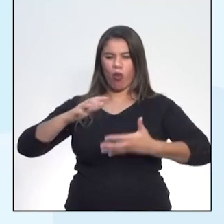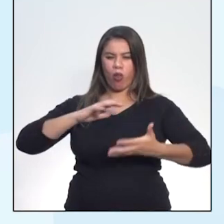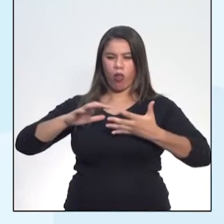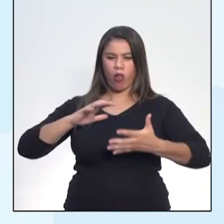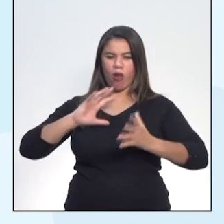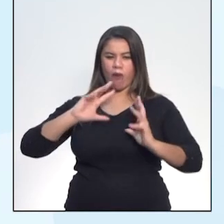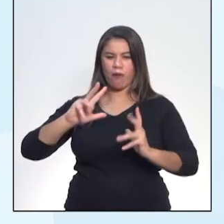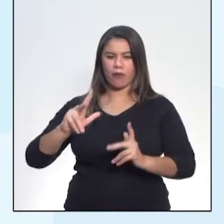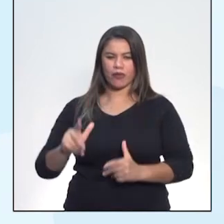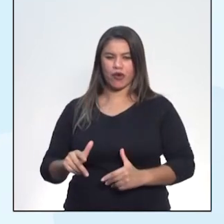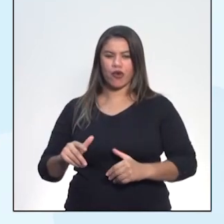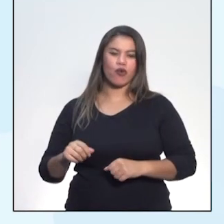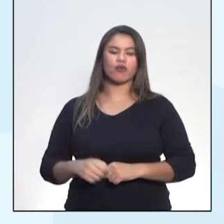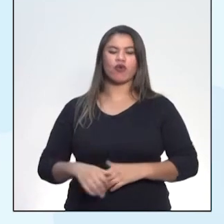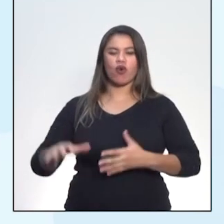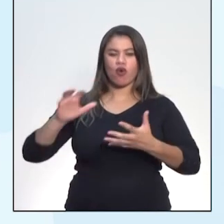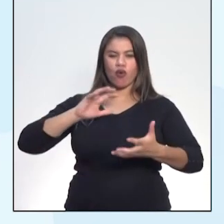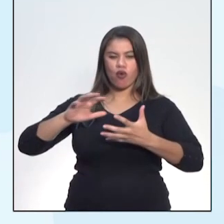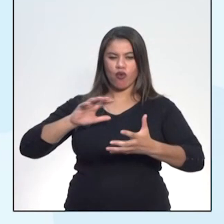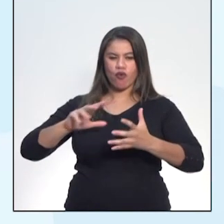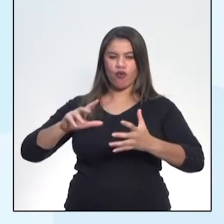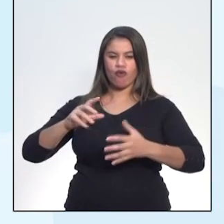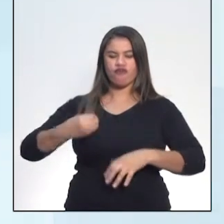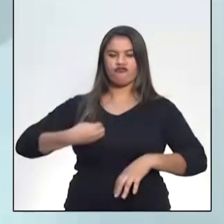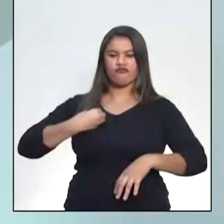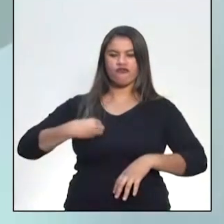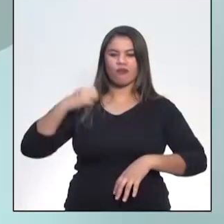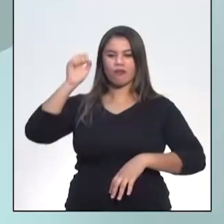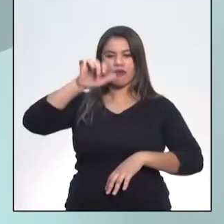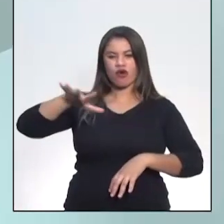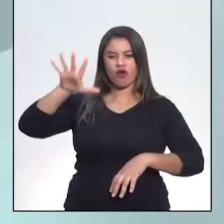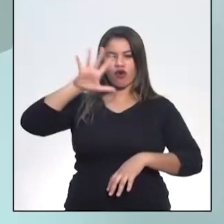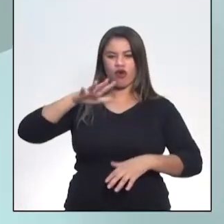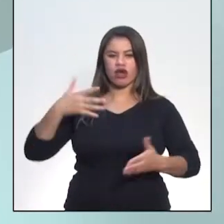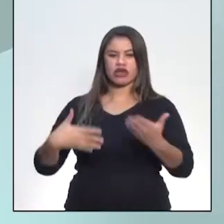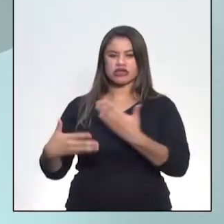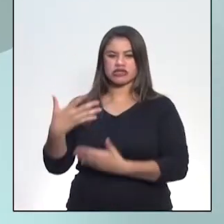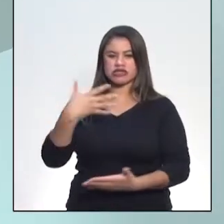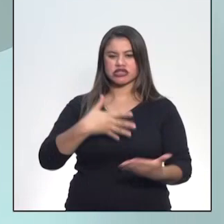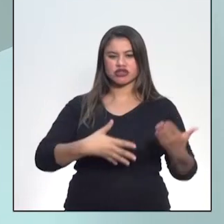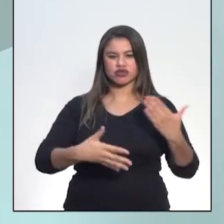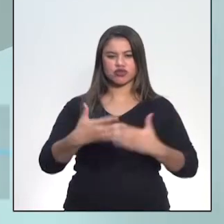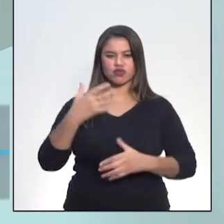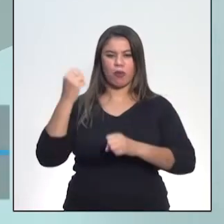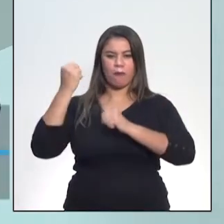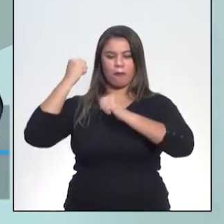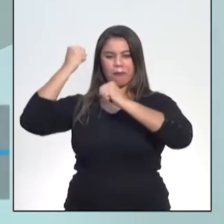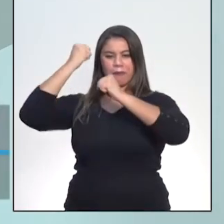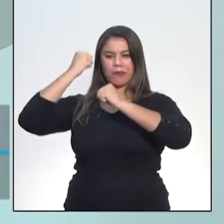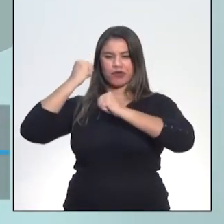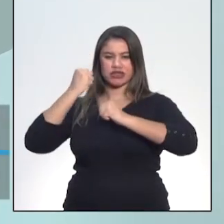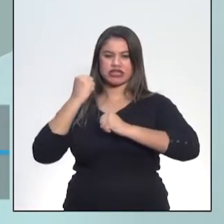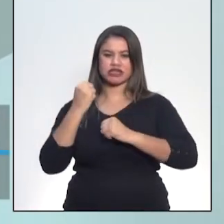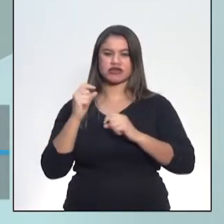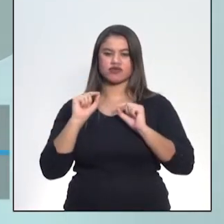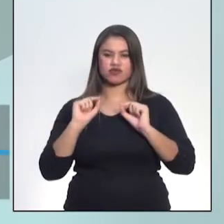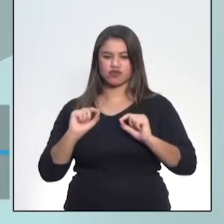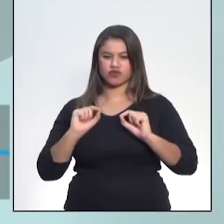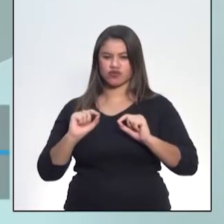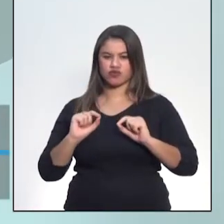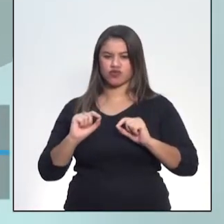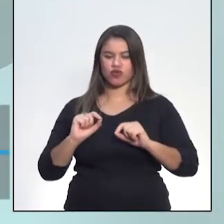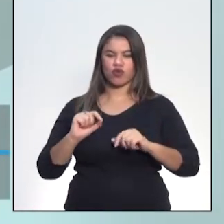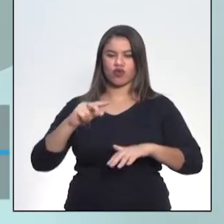mundiais, os conflitos vivenciados na Europa e as relações de poder entre